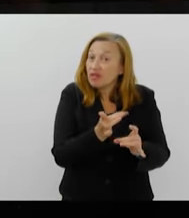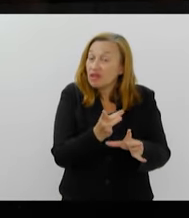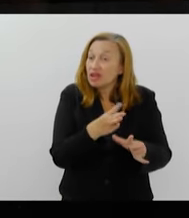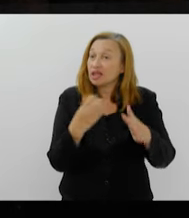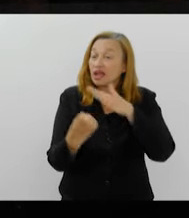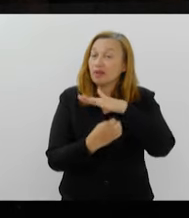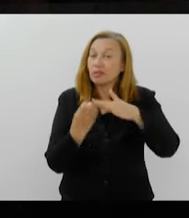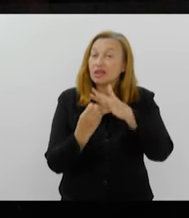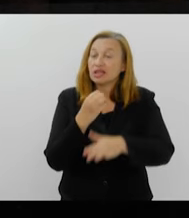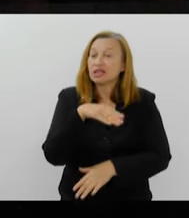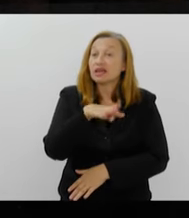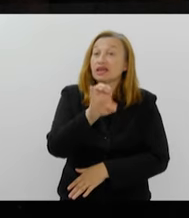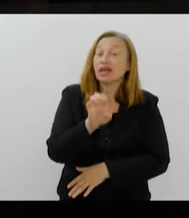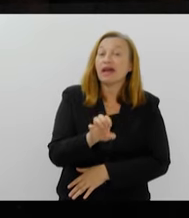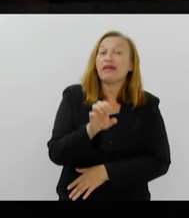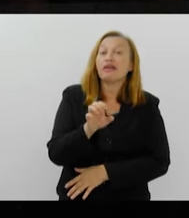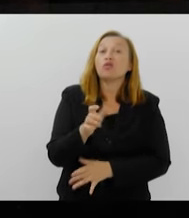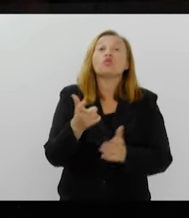do nosso Estado?